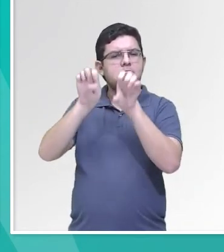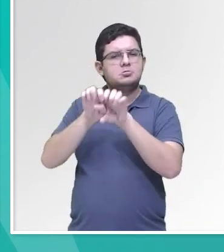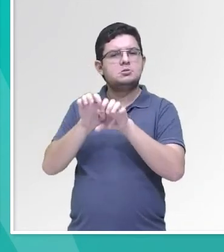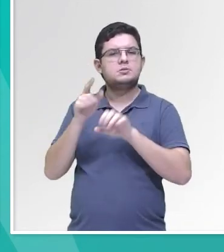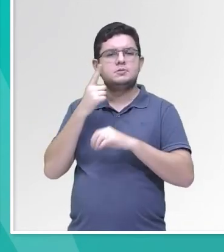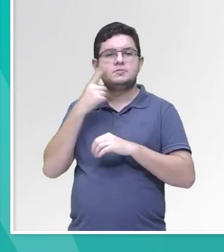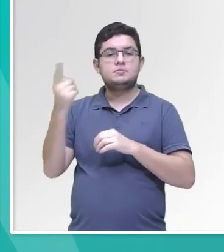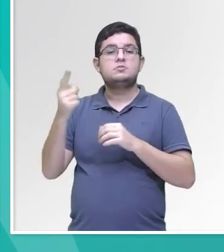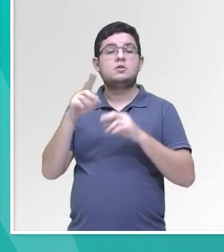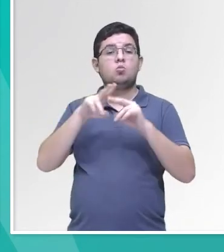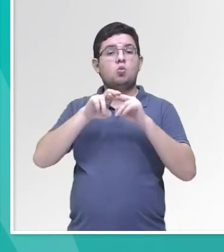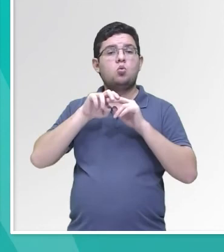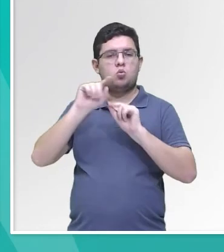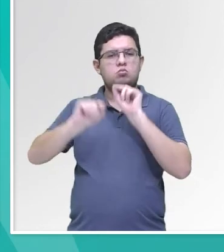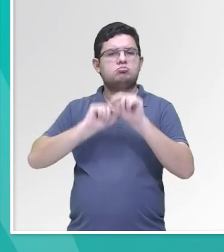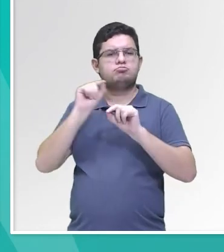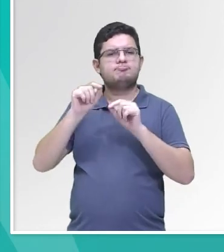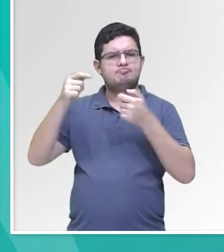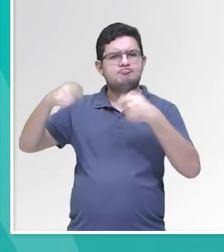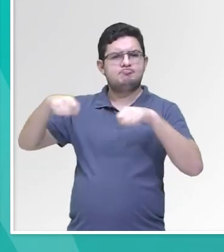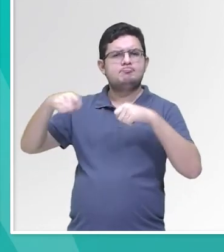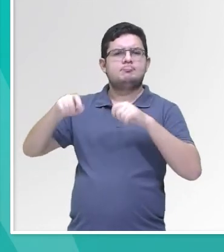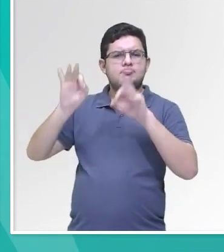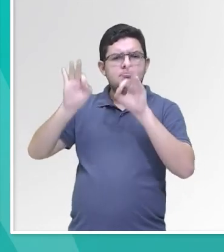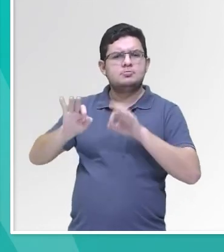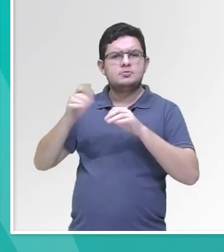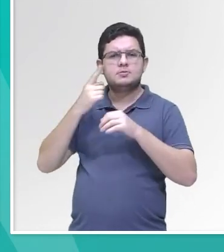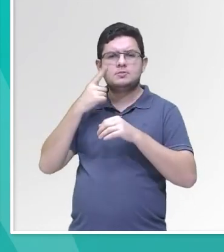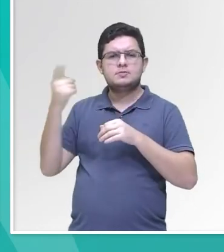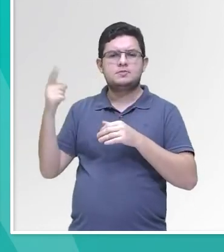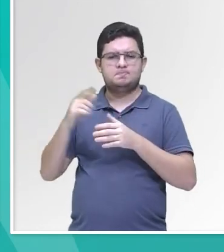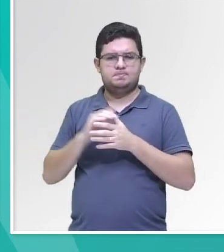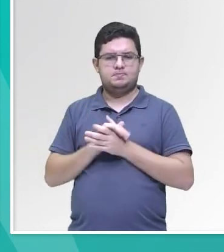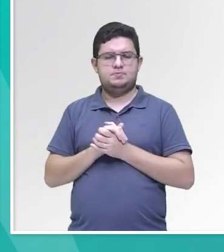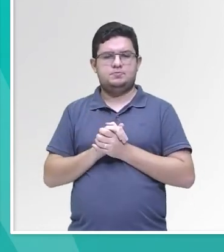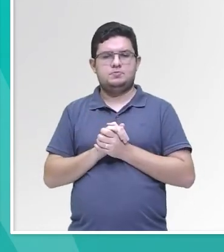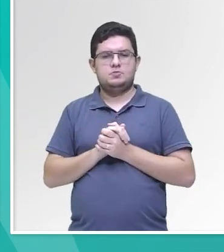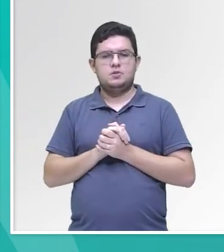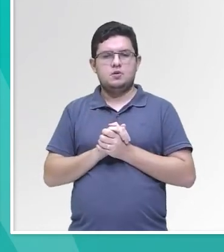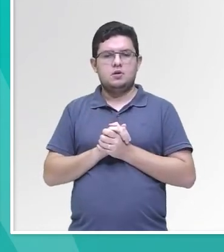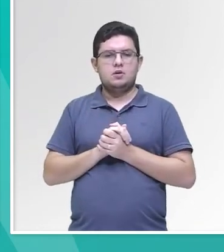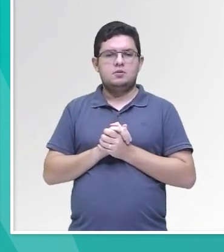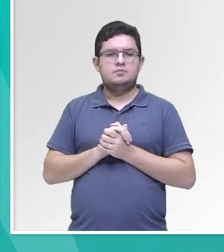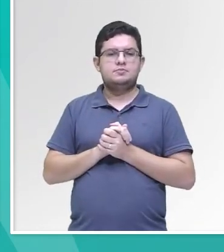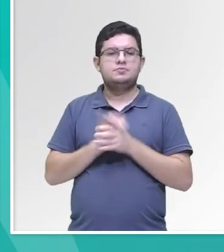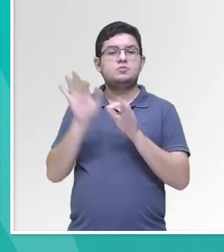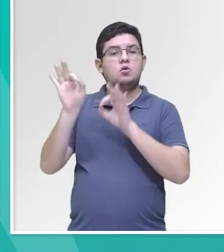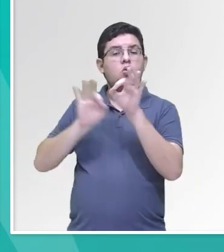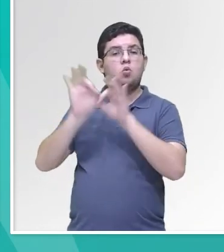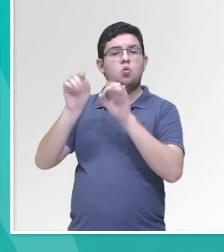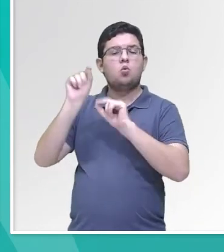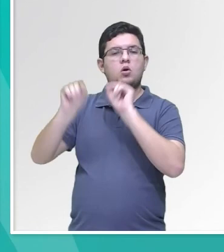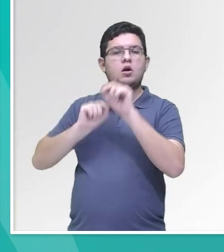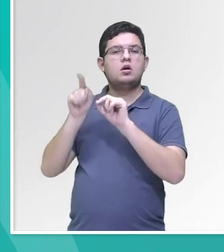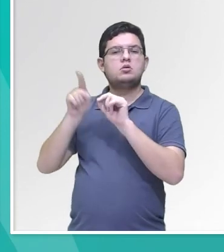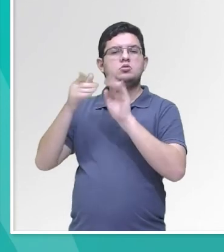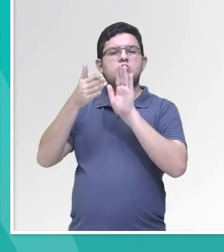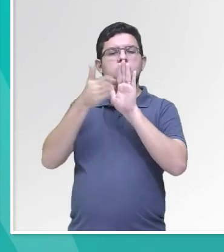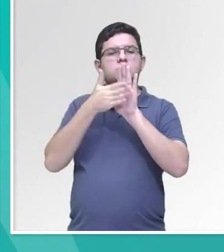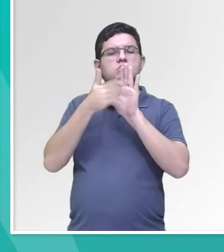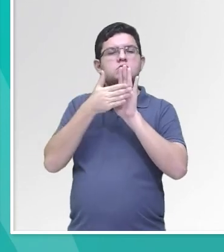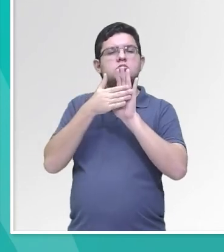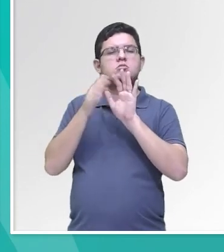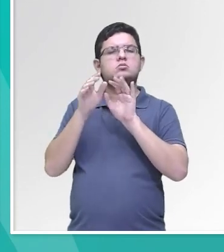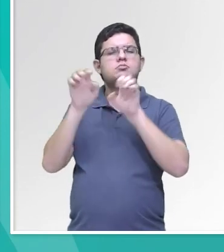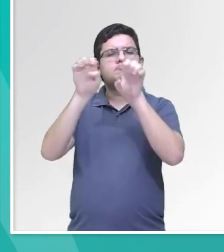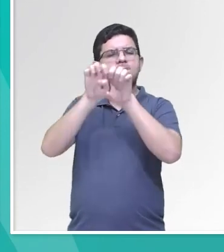ser. Ao imaginar e ao formatar uma proposta de intervenção, você tem que ter uma estrutura bem construída. E é o que a gente